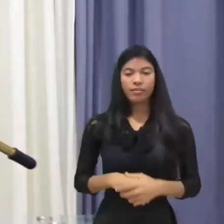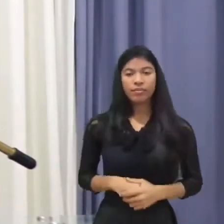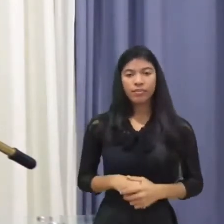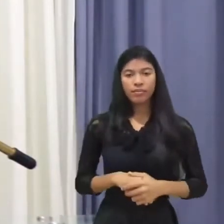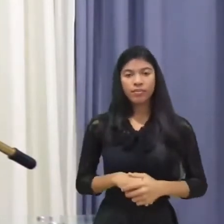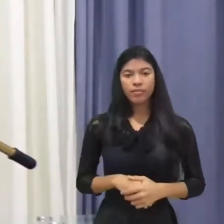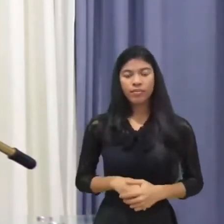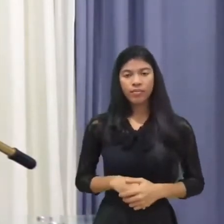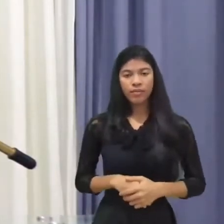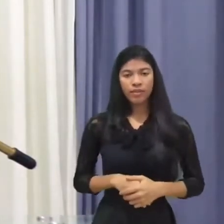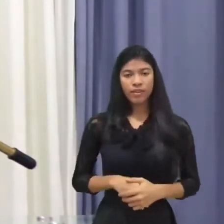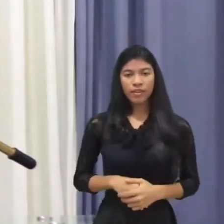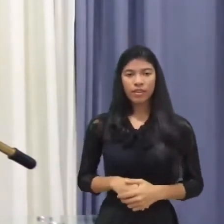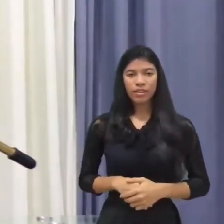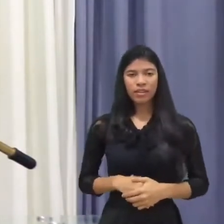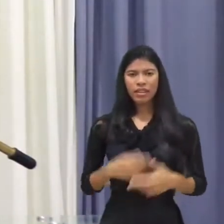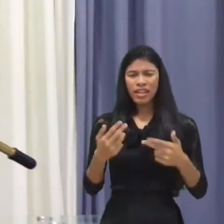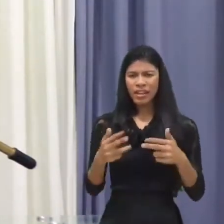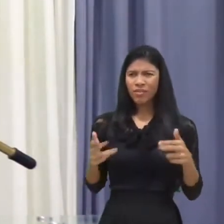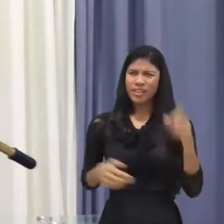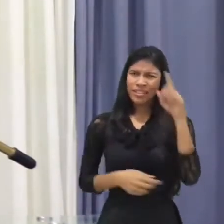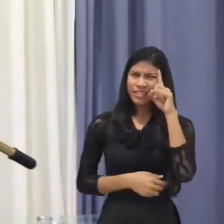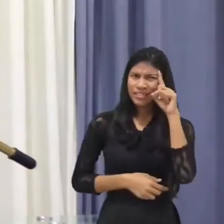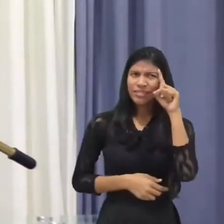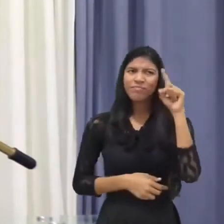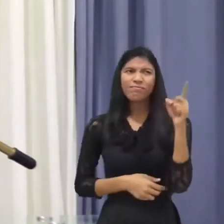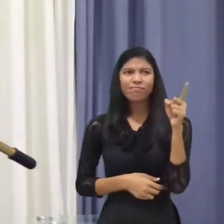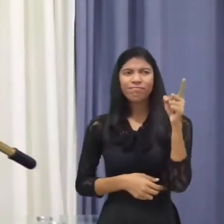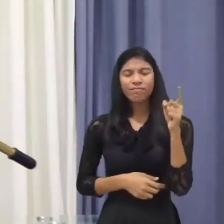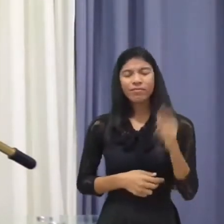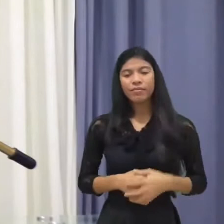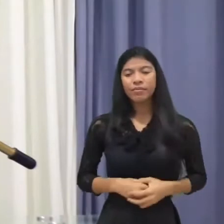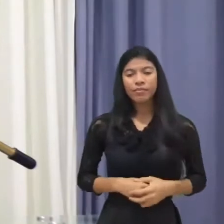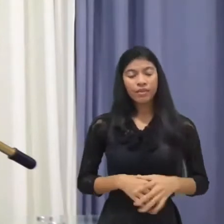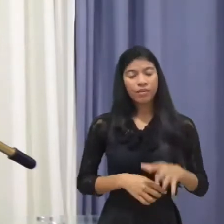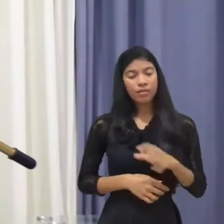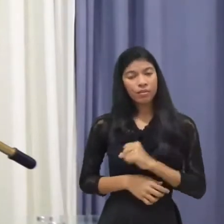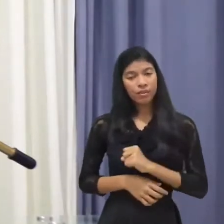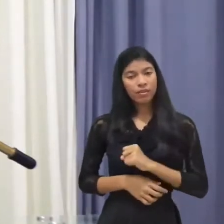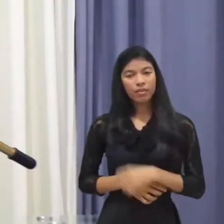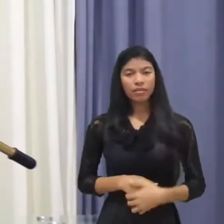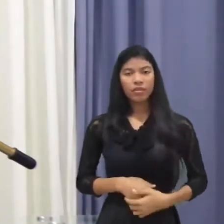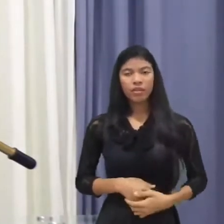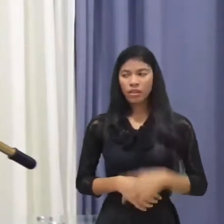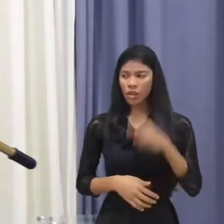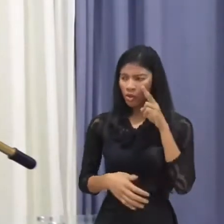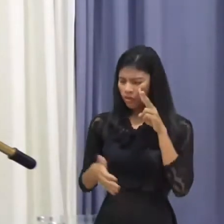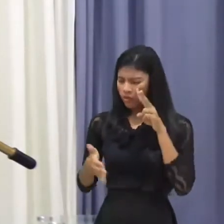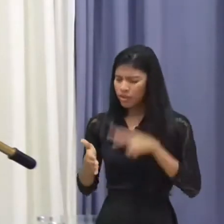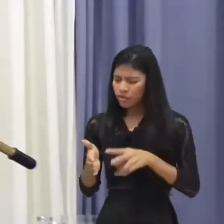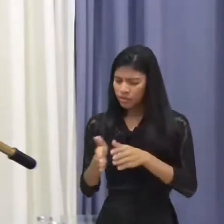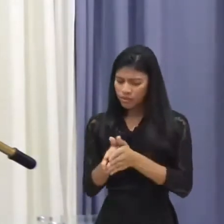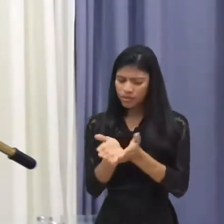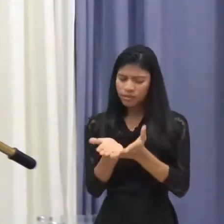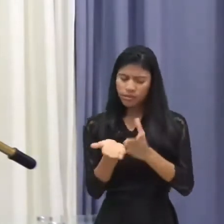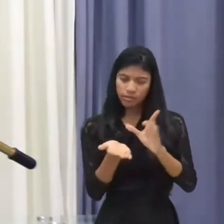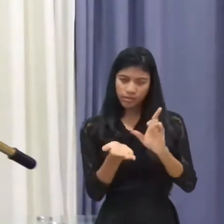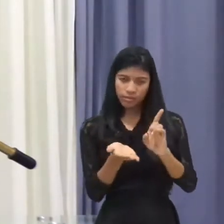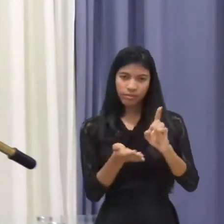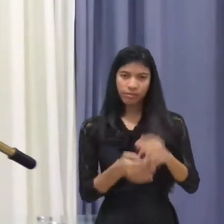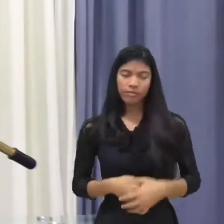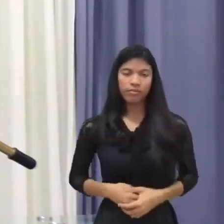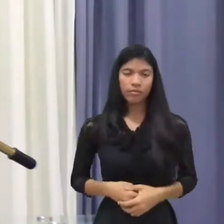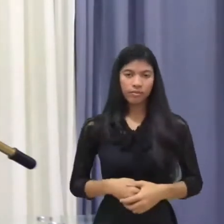muitas contestações, muitas ideias. Queridos, fiquemos com a Bíblia. A Bíblia diz que o